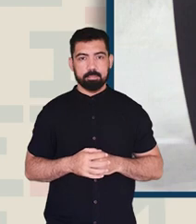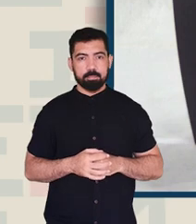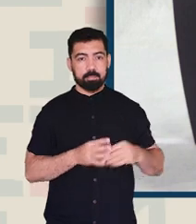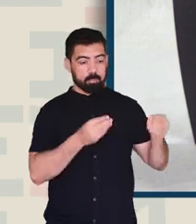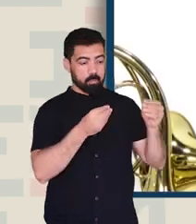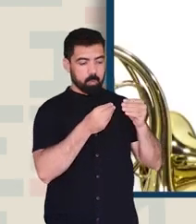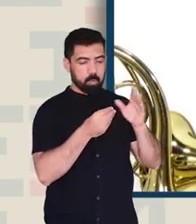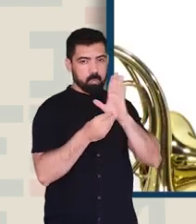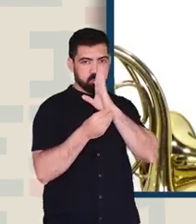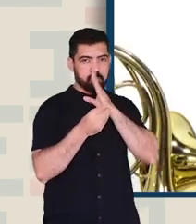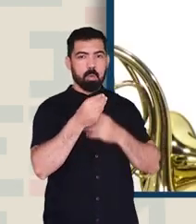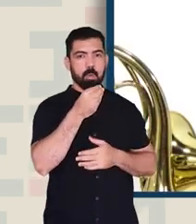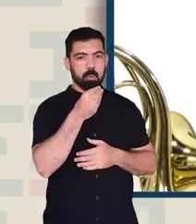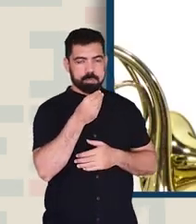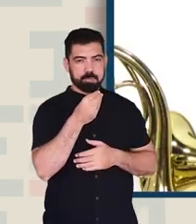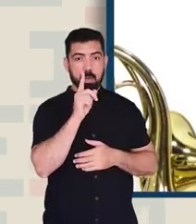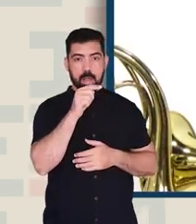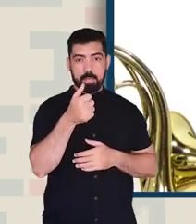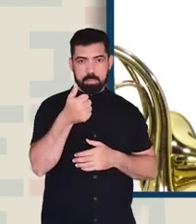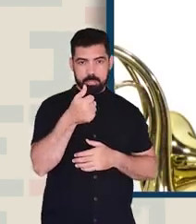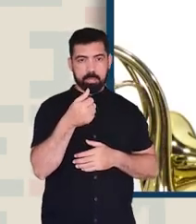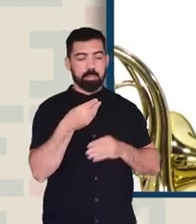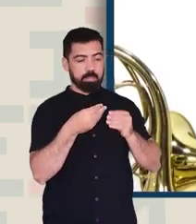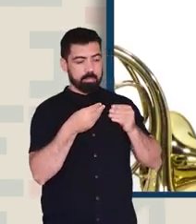segunda, terceira,